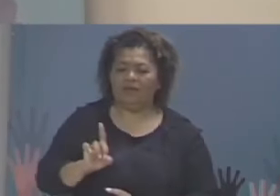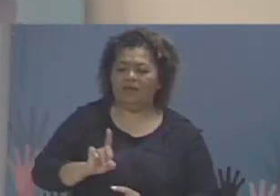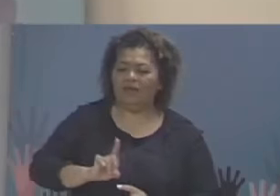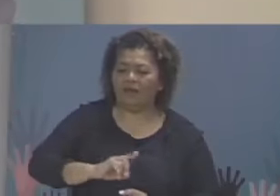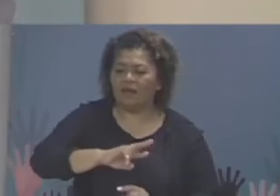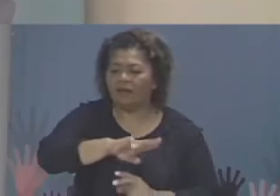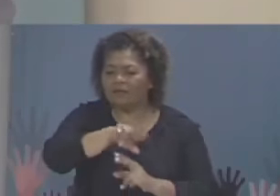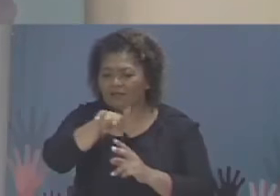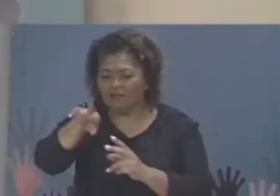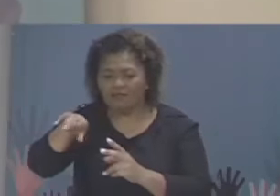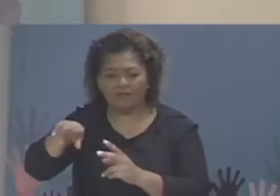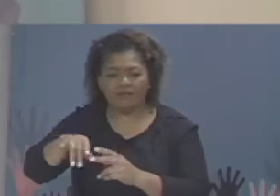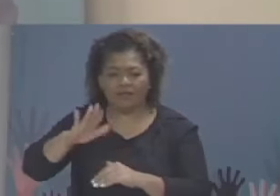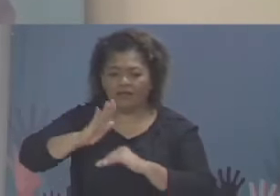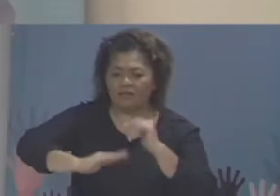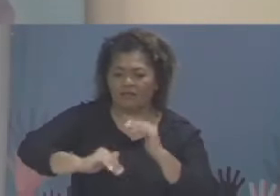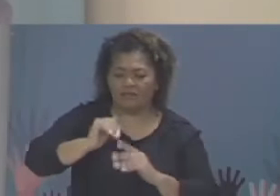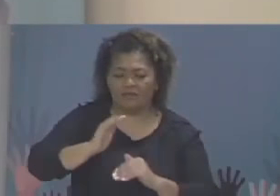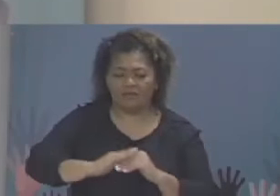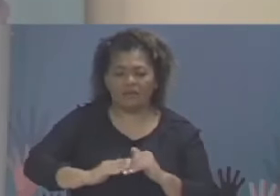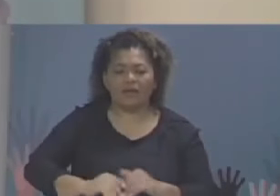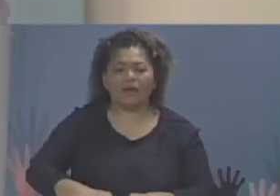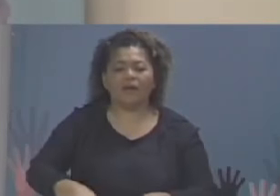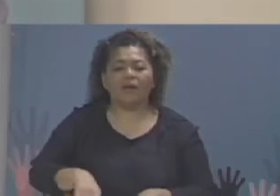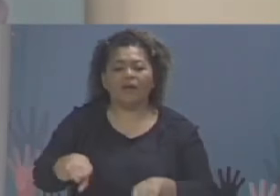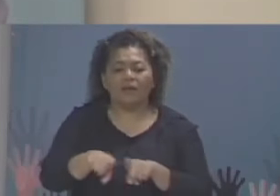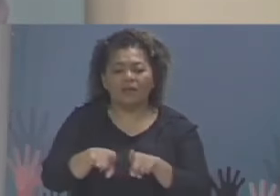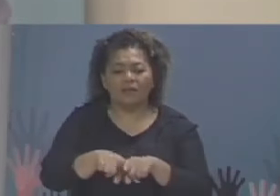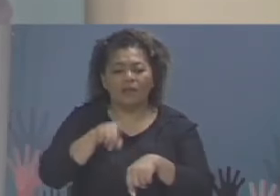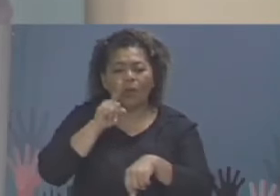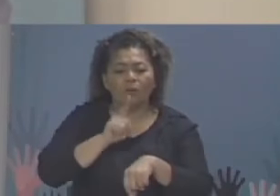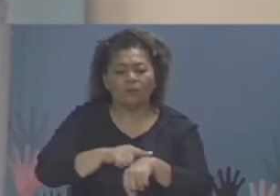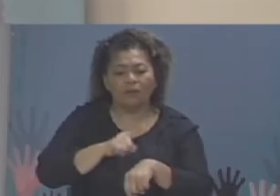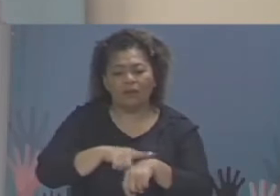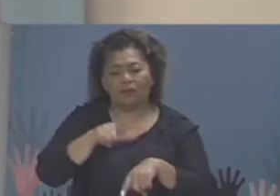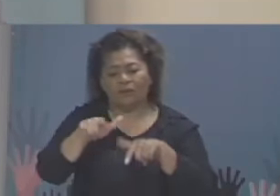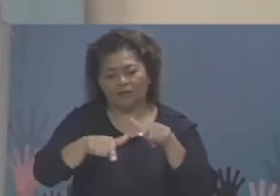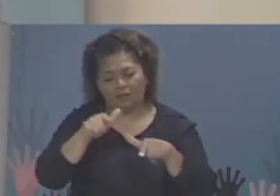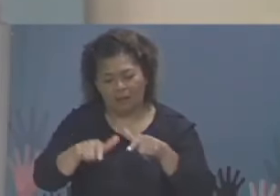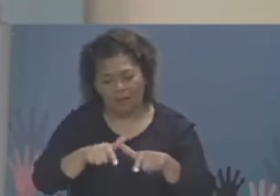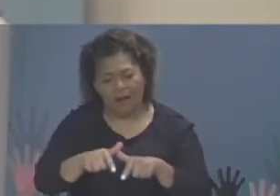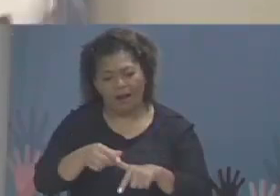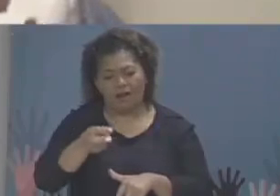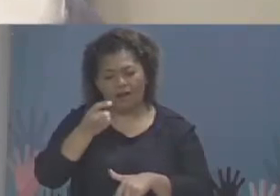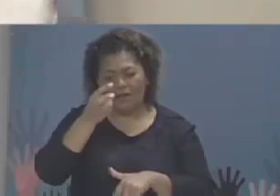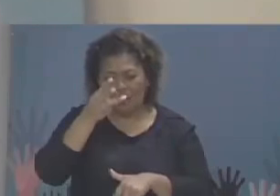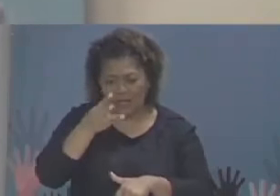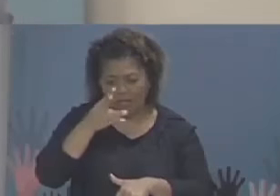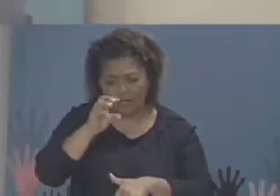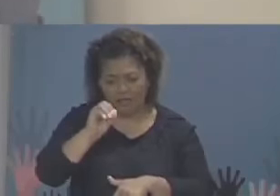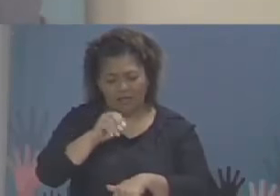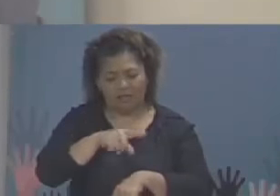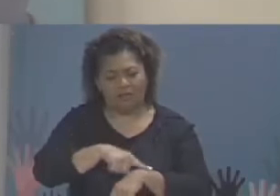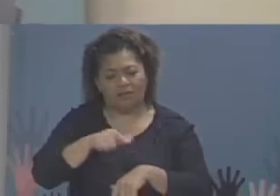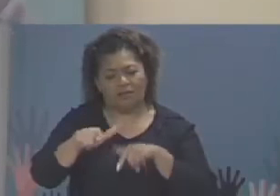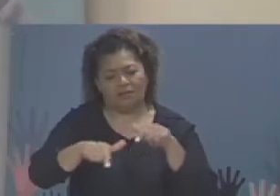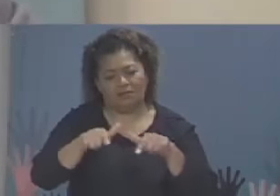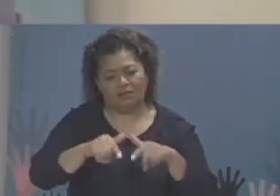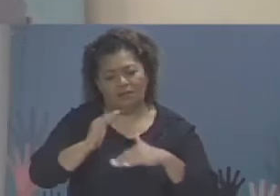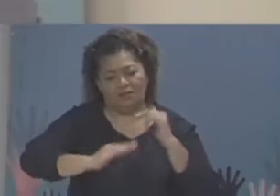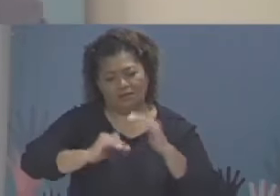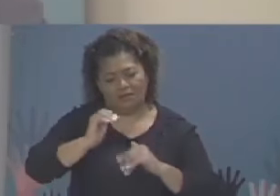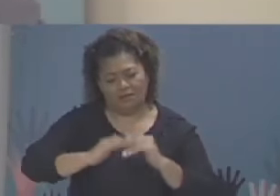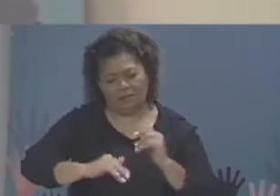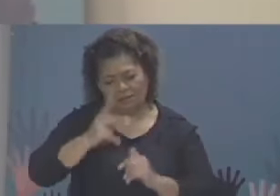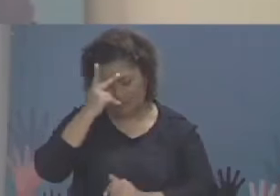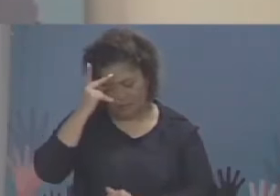carga horária. E o que é muito bacana é o seguinte, tem uma metonímia chinesa que é como se fosse uma pessoa por outra pessoa numa